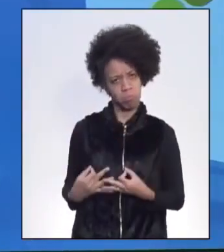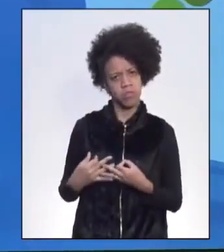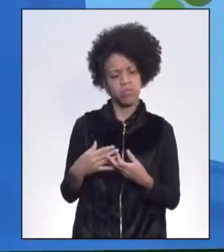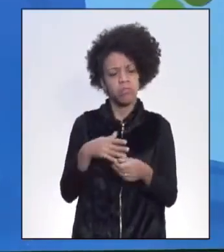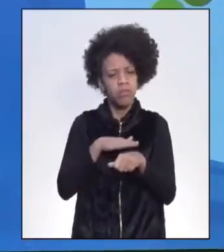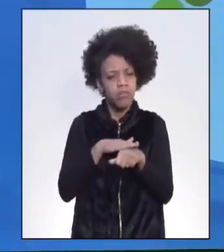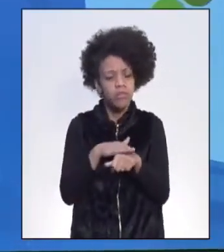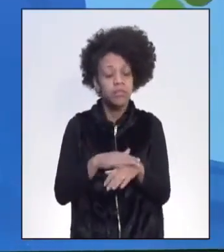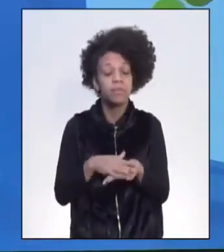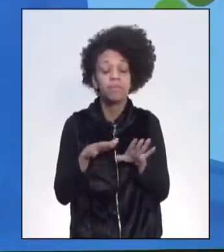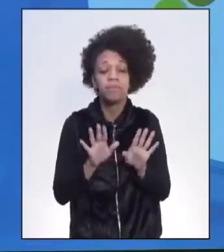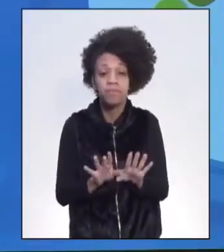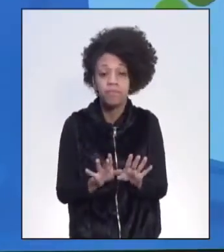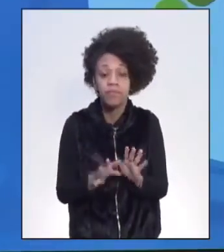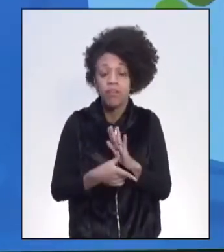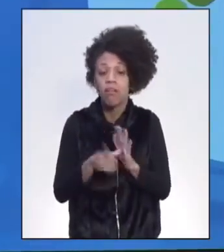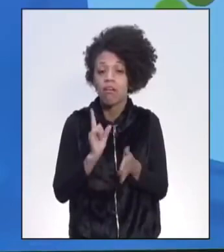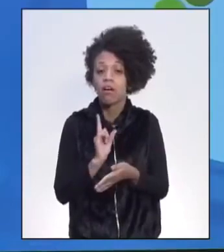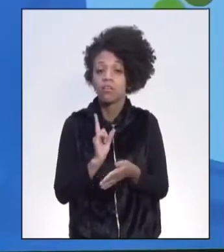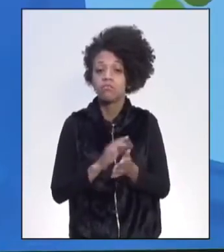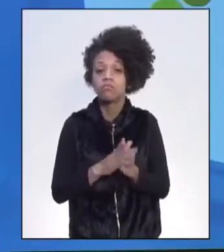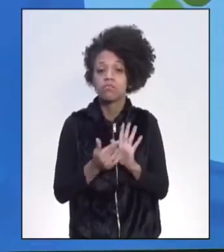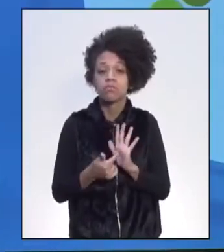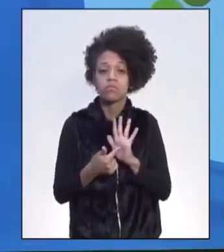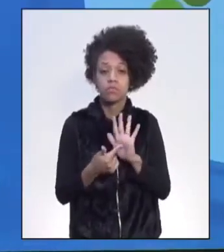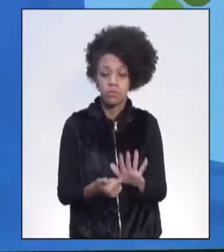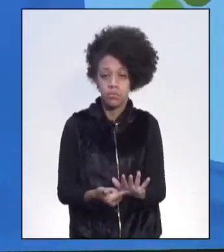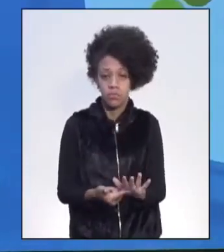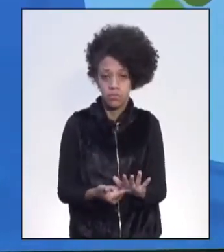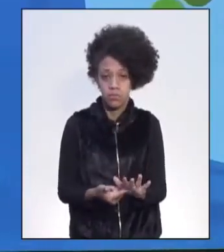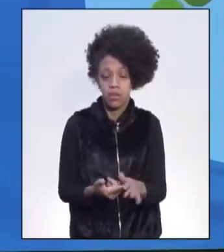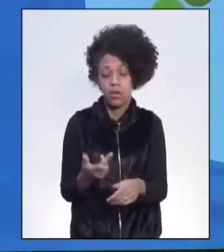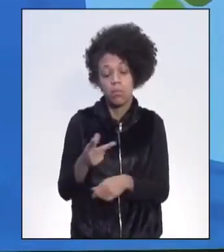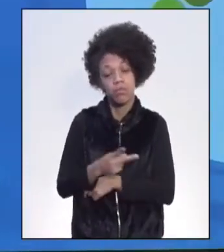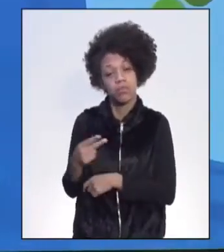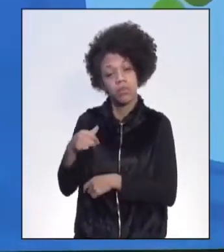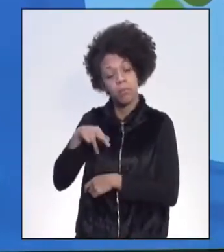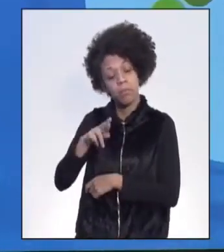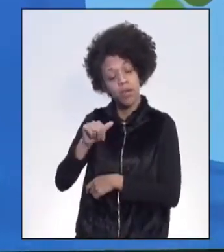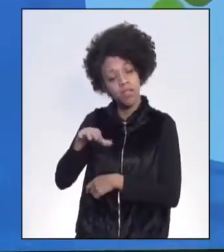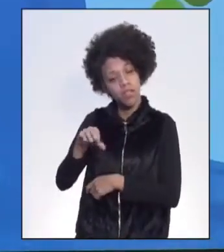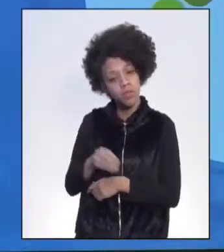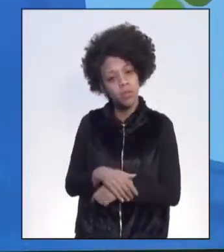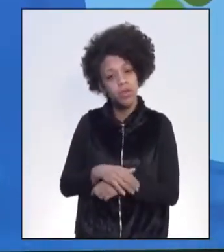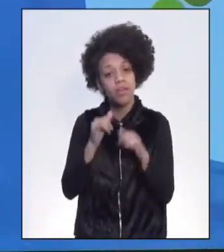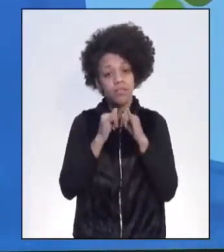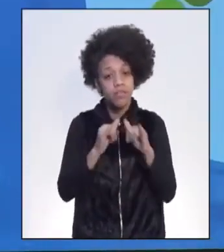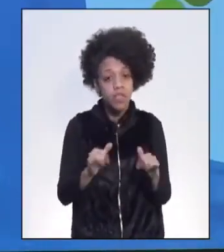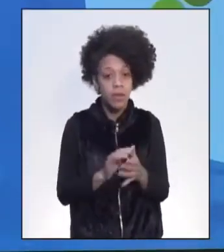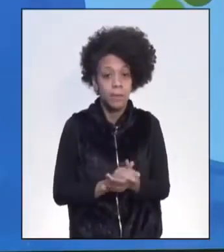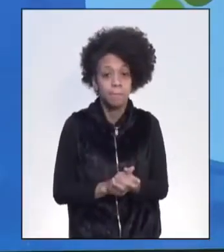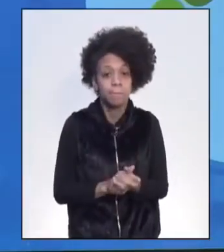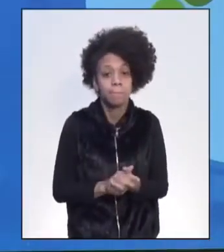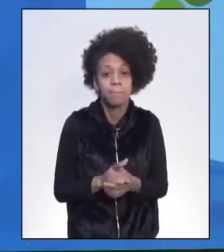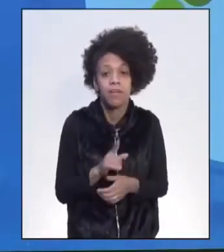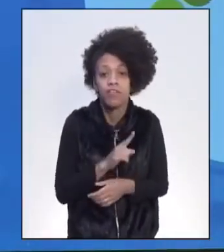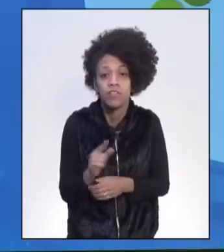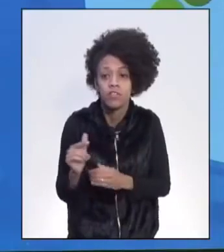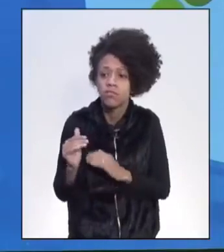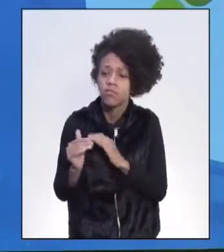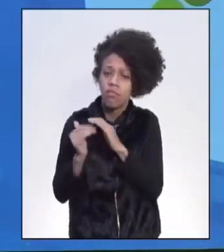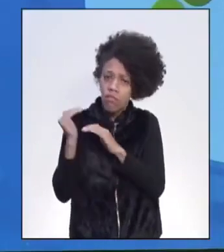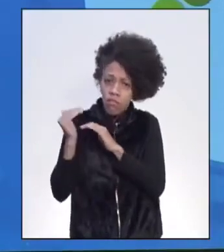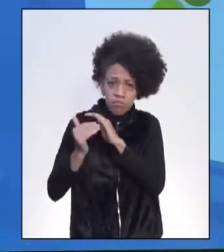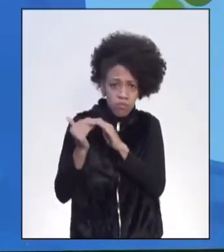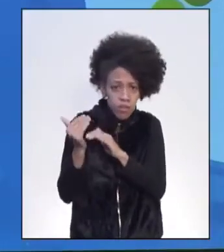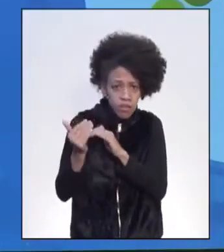aquilo. E antes de eu passar aqui para o nosso querido professor Magno, eu já quero falar, gente. Vocês estão crescendo, né?